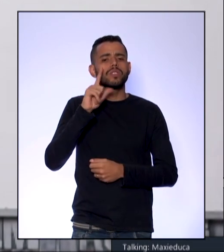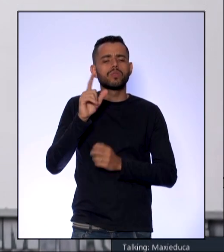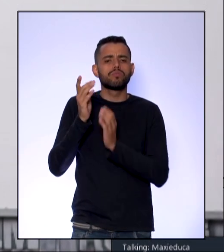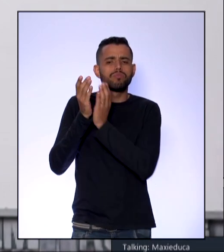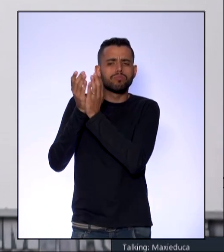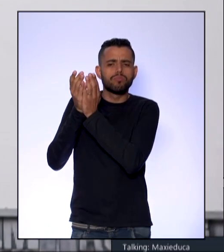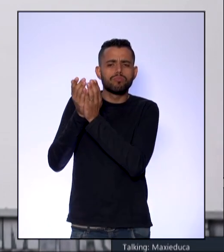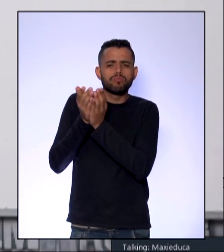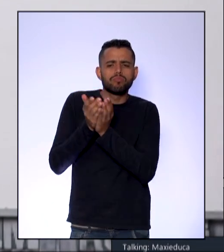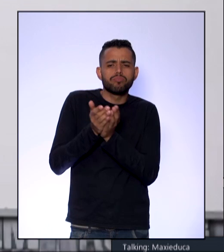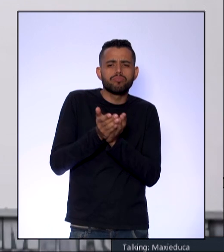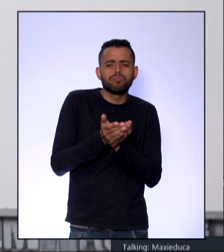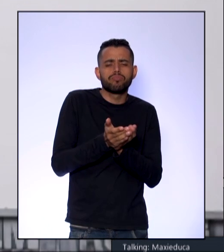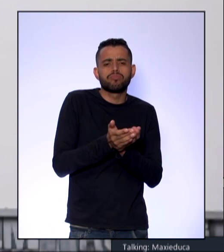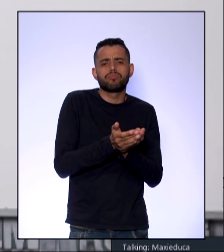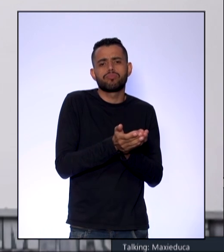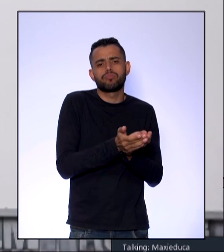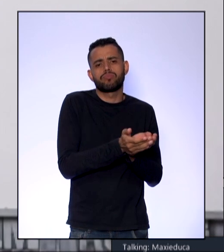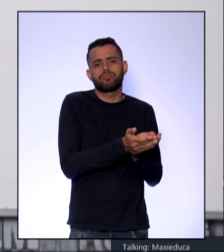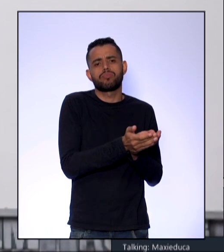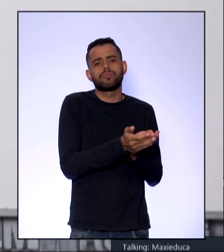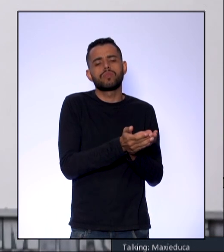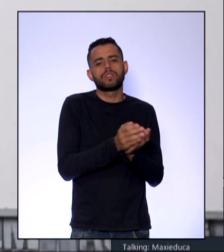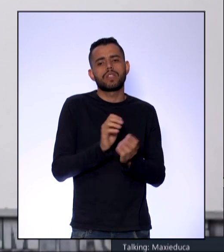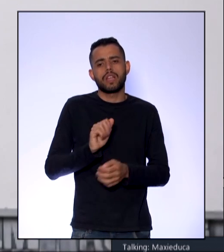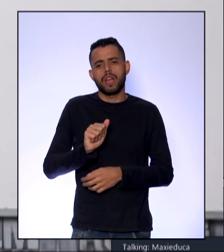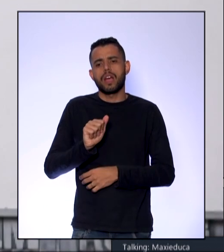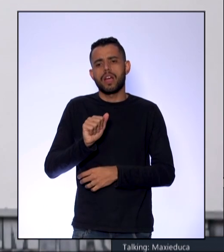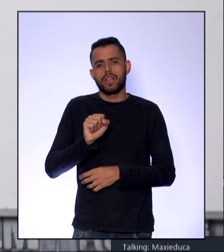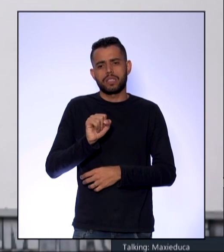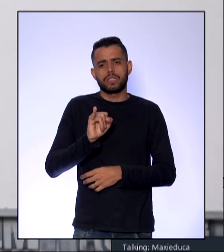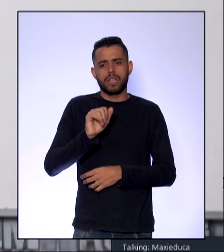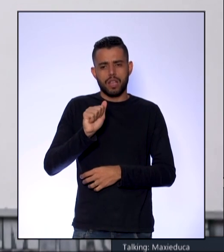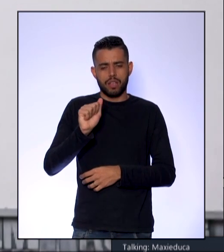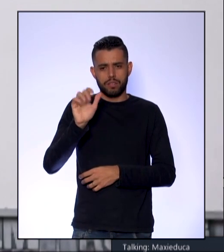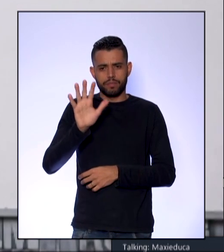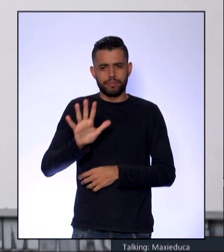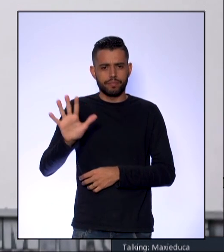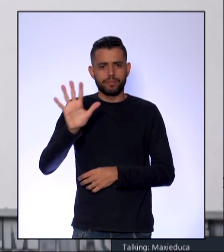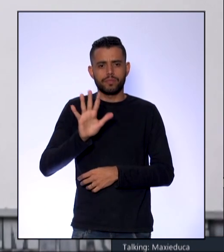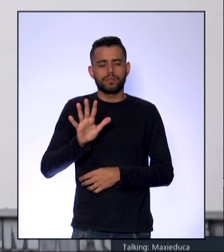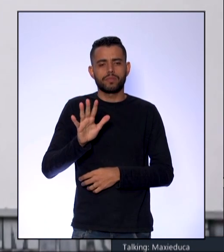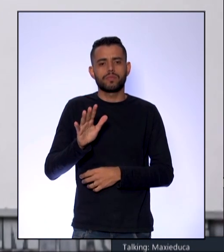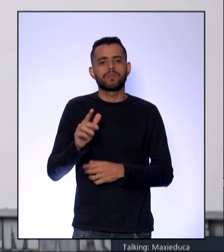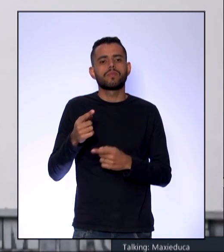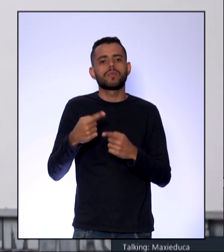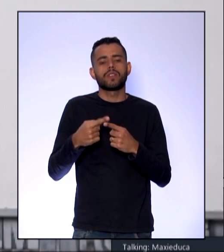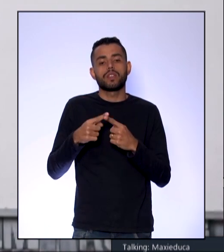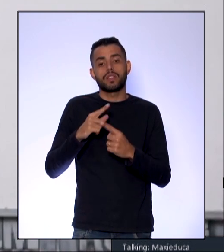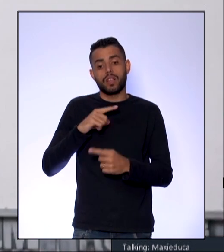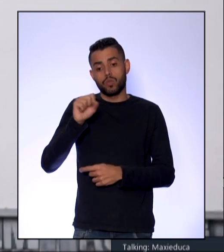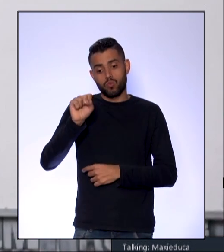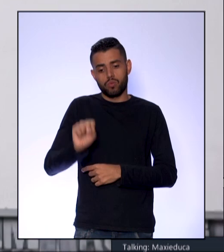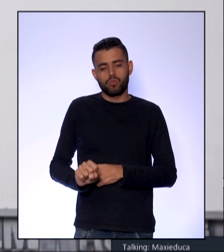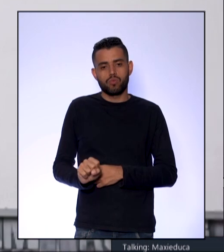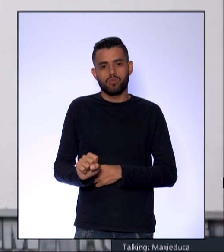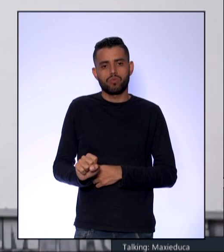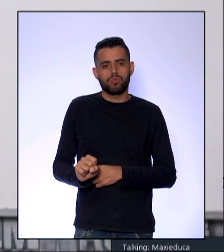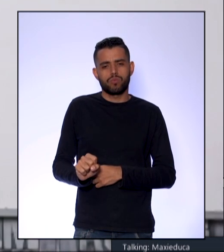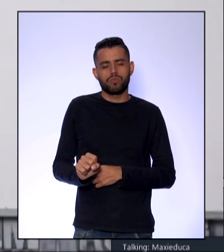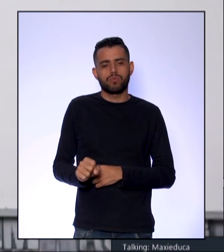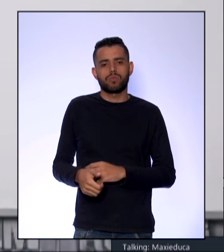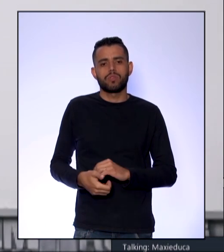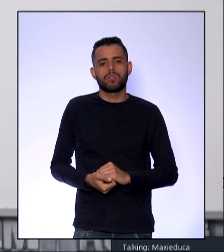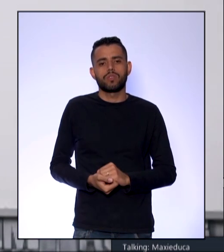Oceania, ele migrou, ele passou pela Ásia. Lembrando, a Oceania está na porção sul, é uma exceção